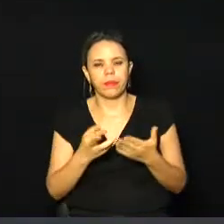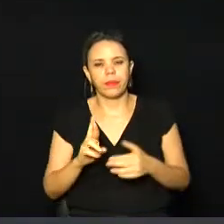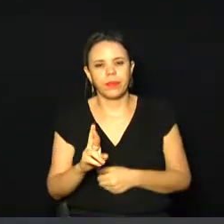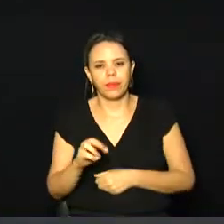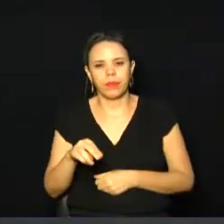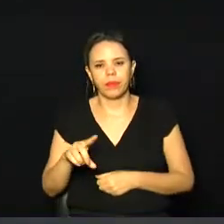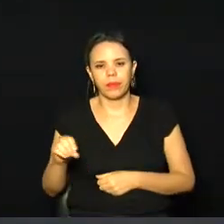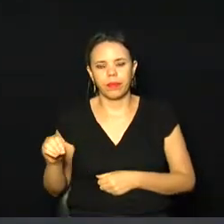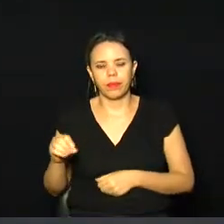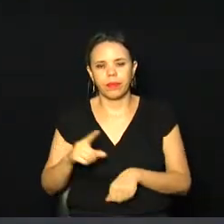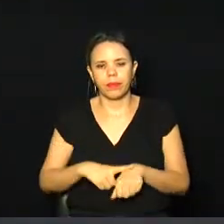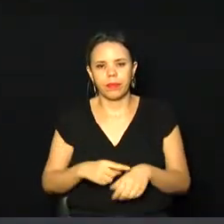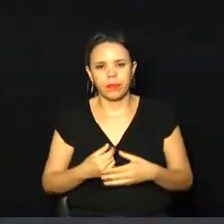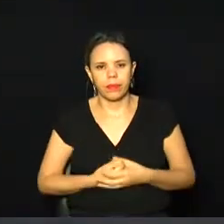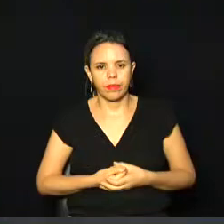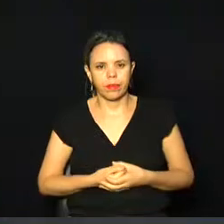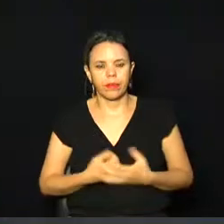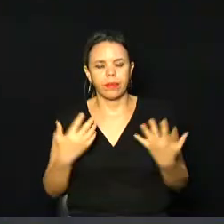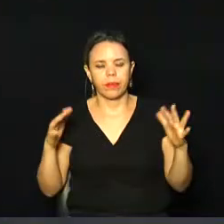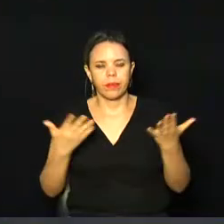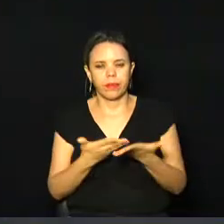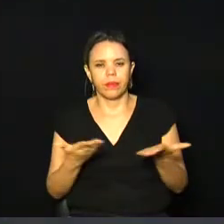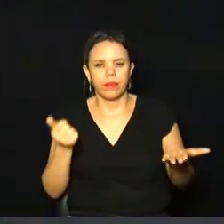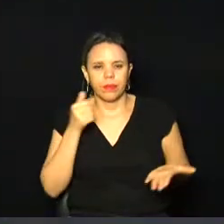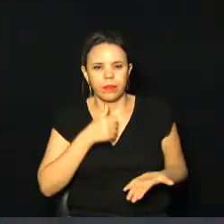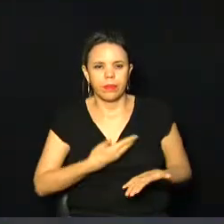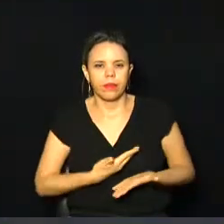até pelo nosso tempo, parabéns às minhas